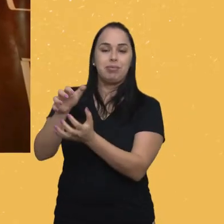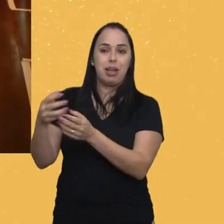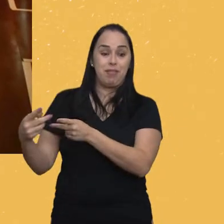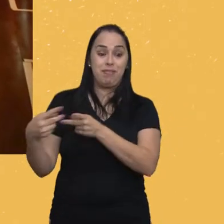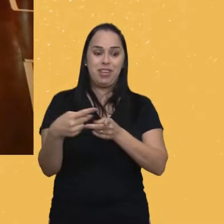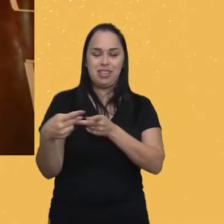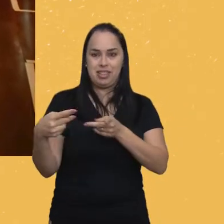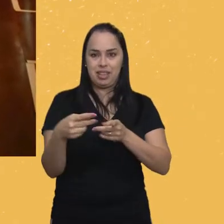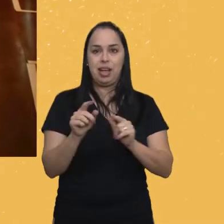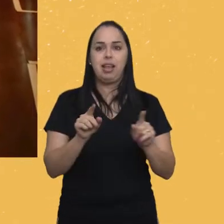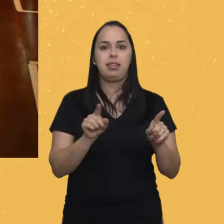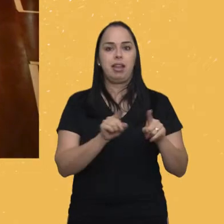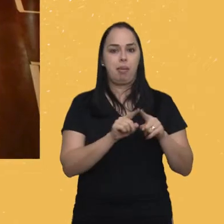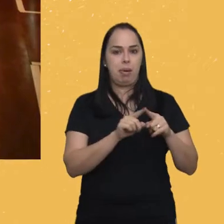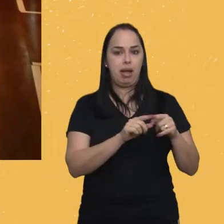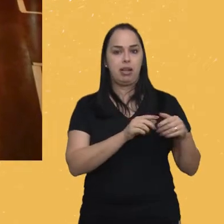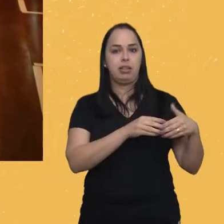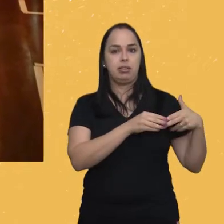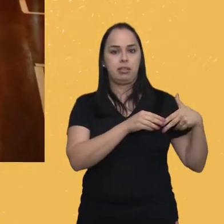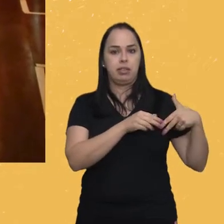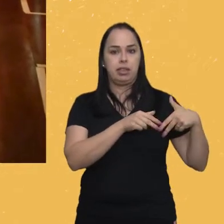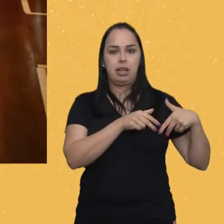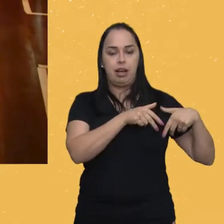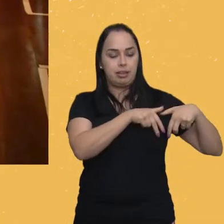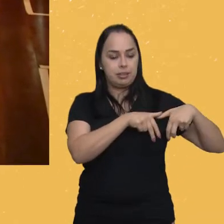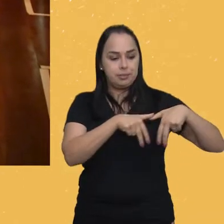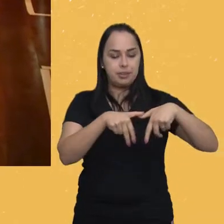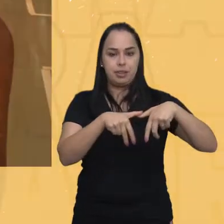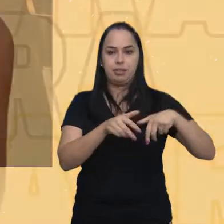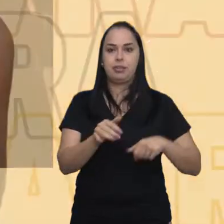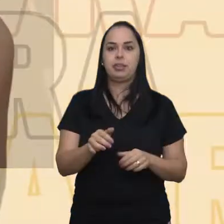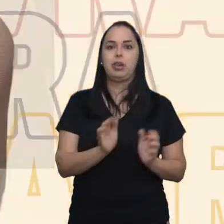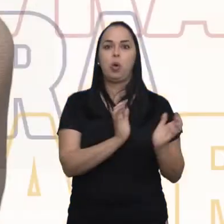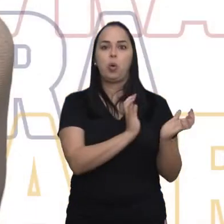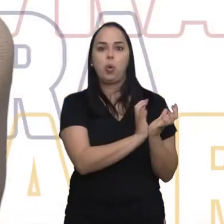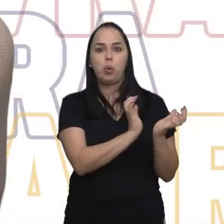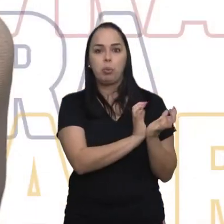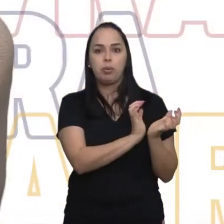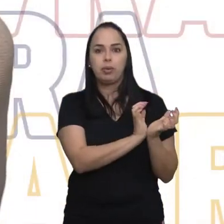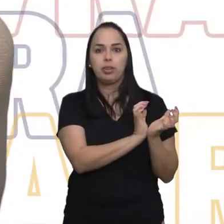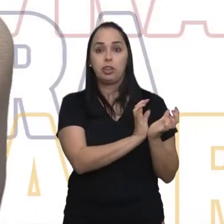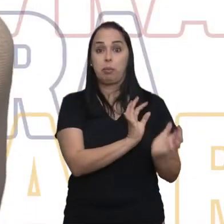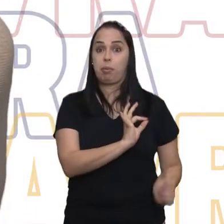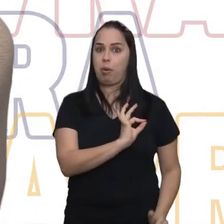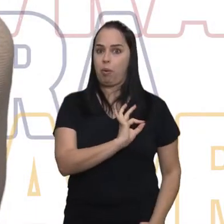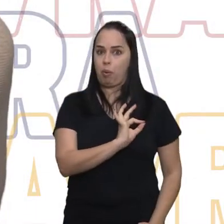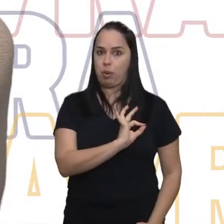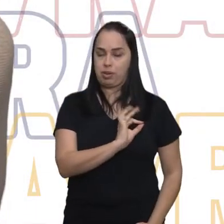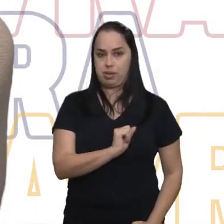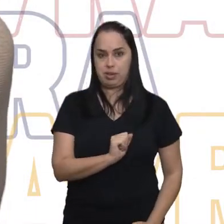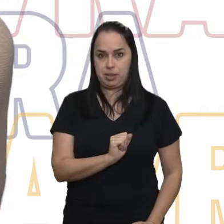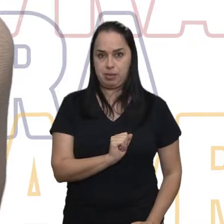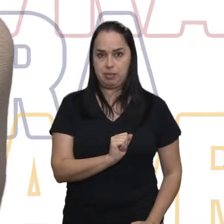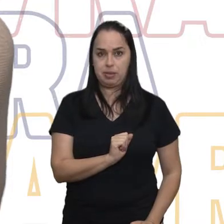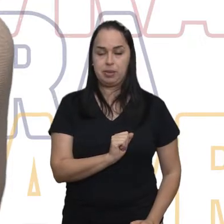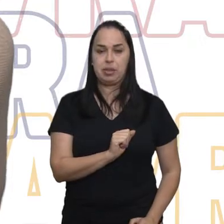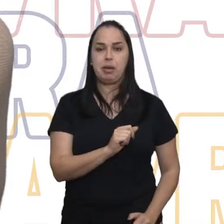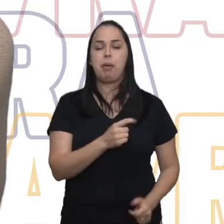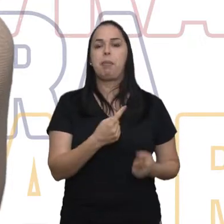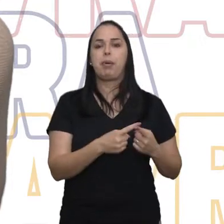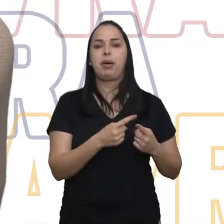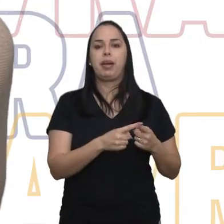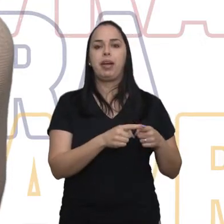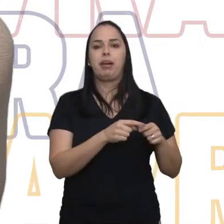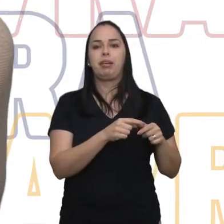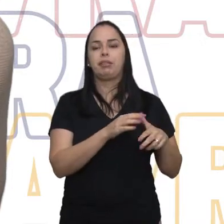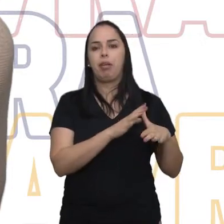visitas guiadas, né? Aí já é uma coisa bem específica. Por exemplo, grupo de policiais que estão em recuperação